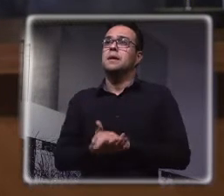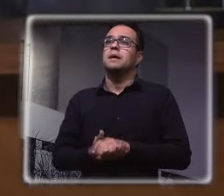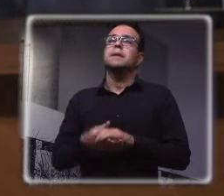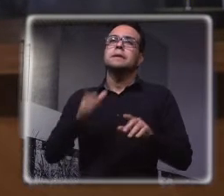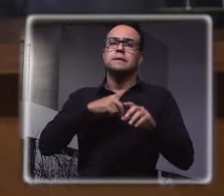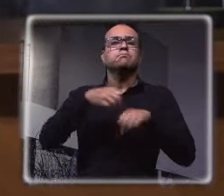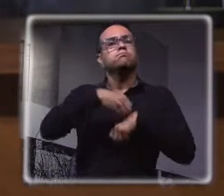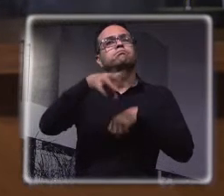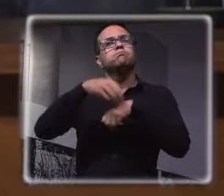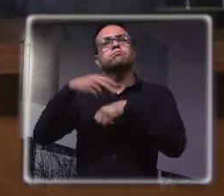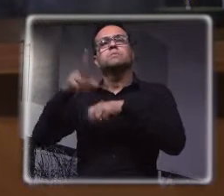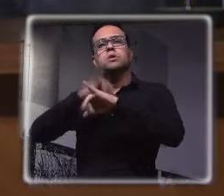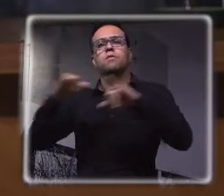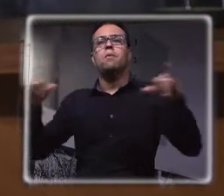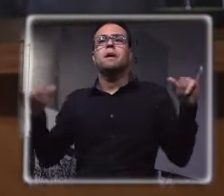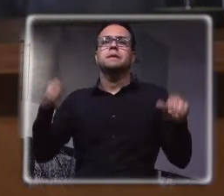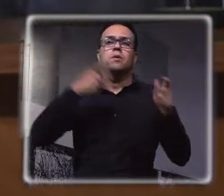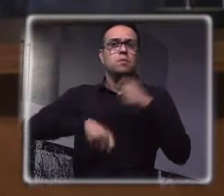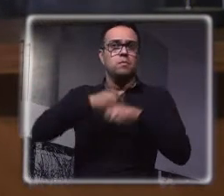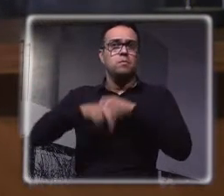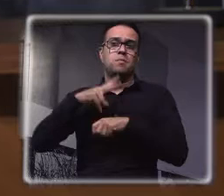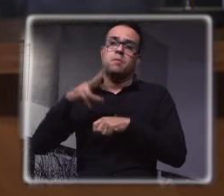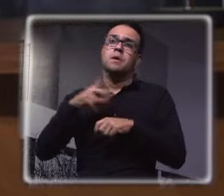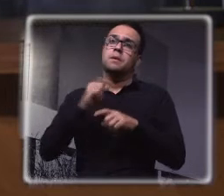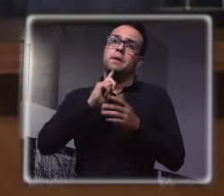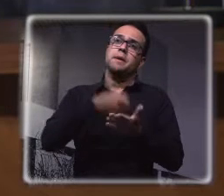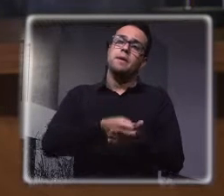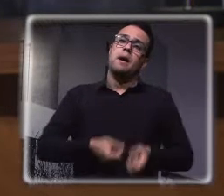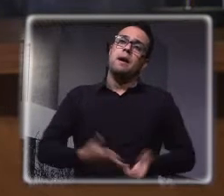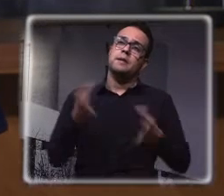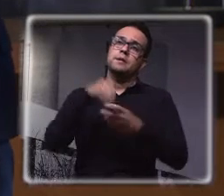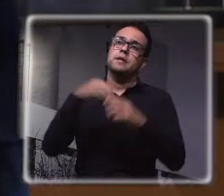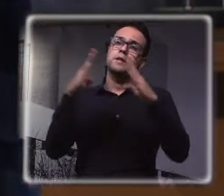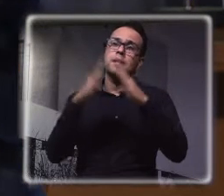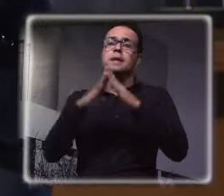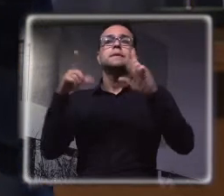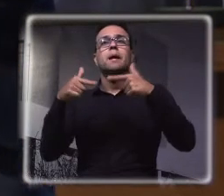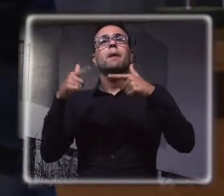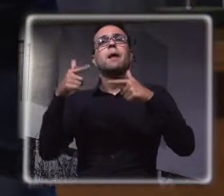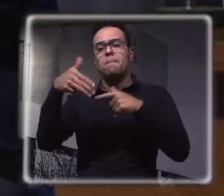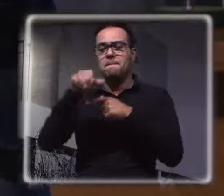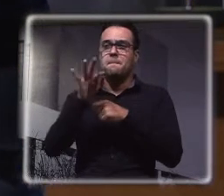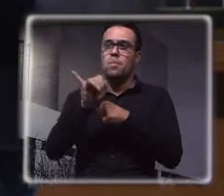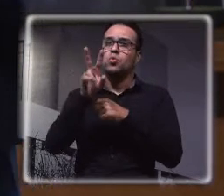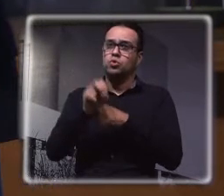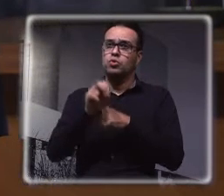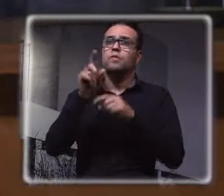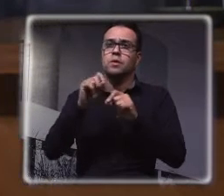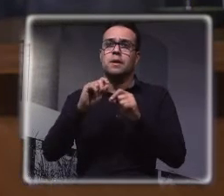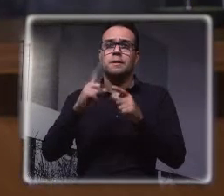essas informações relacionadas às finanças pessoais, ao orçamento doméstico, trabalhar exatamente o motivo